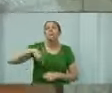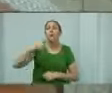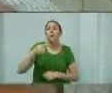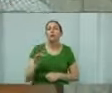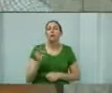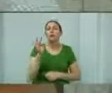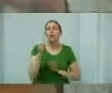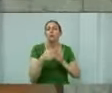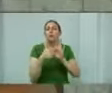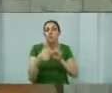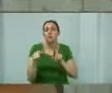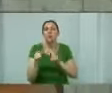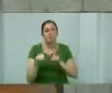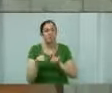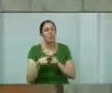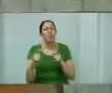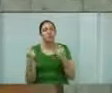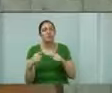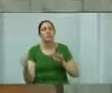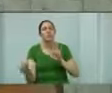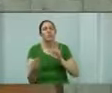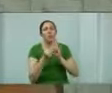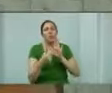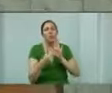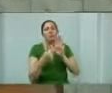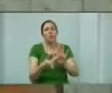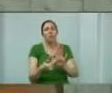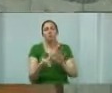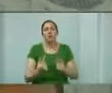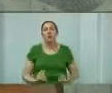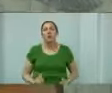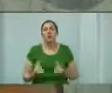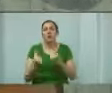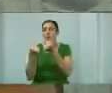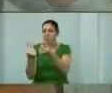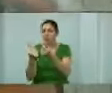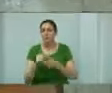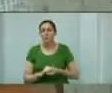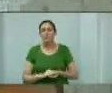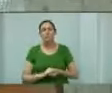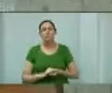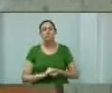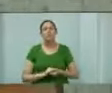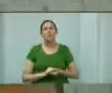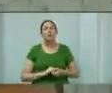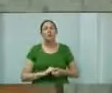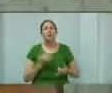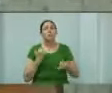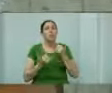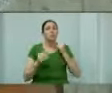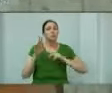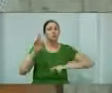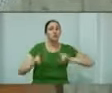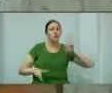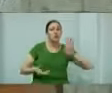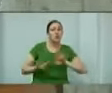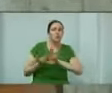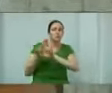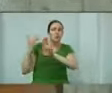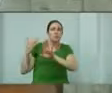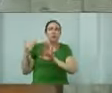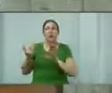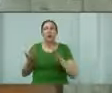isso para a sociedade, a gente tem que colocar também, ó, quanto de serviço nós colocávamos à disposição em 2009 e qual é a evolução de serviço até agora, porque